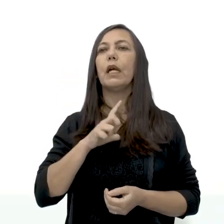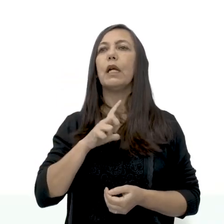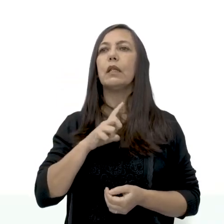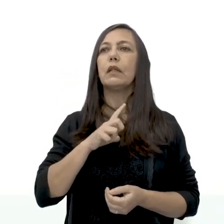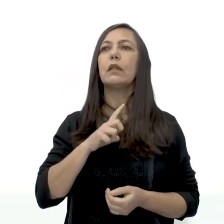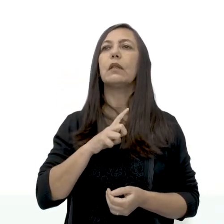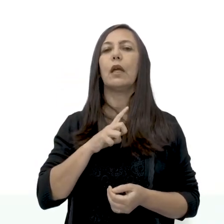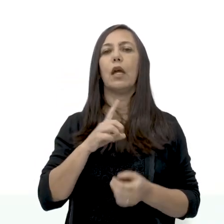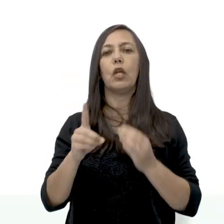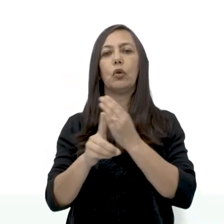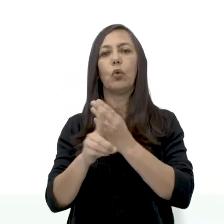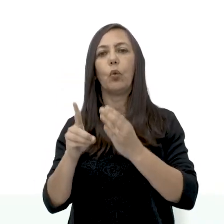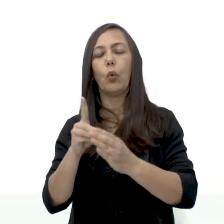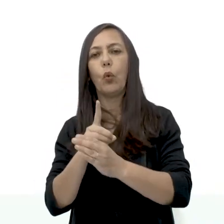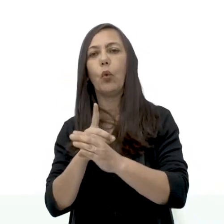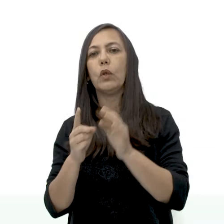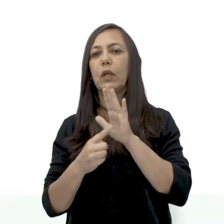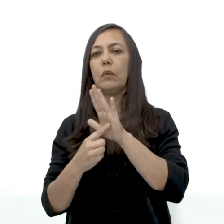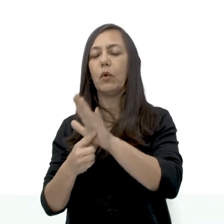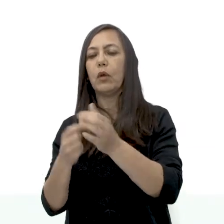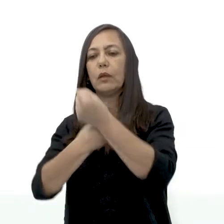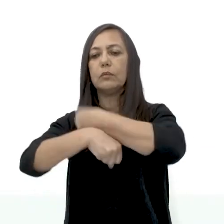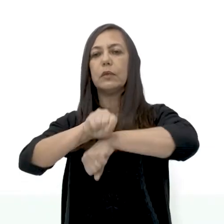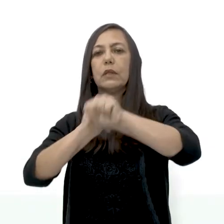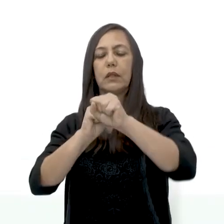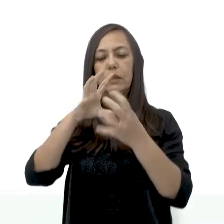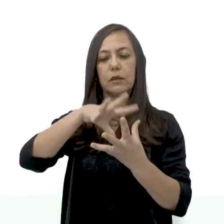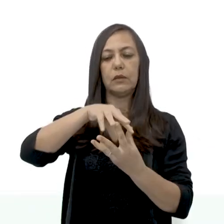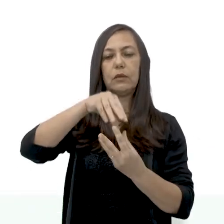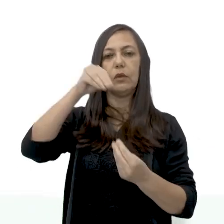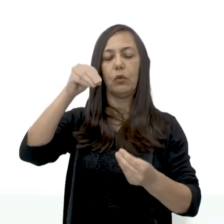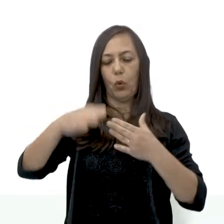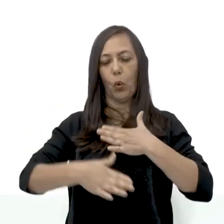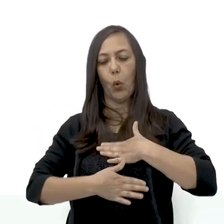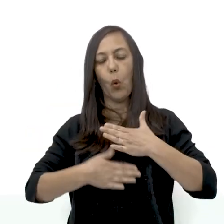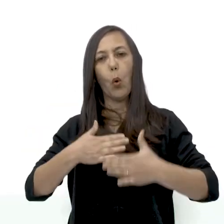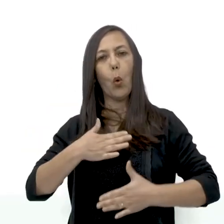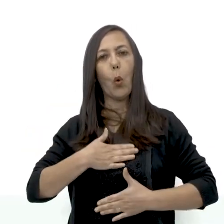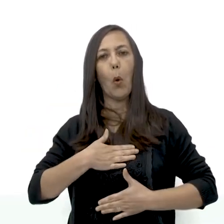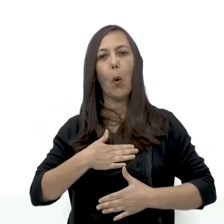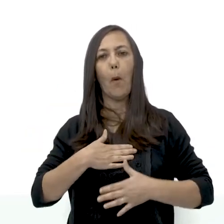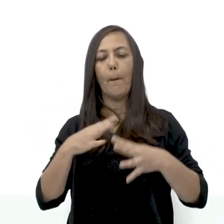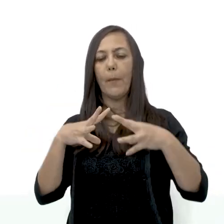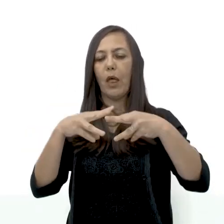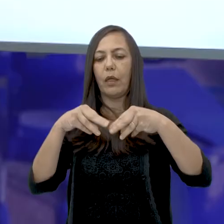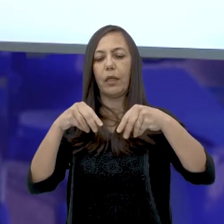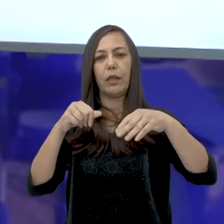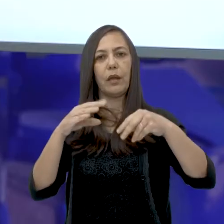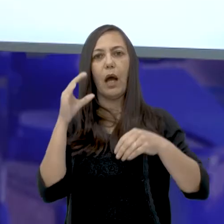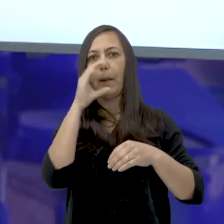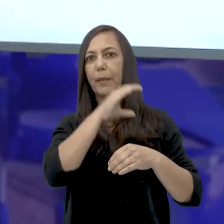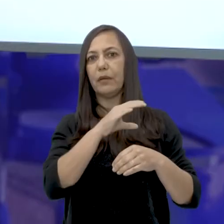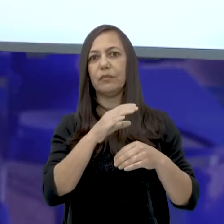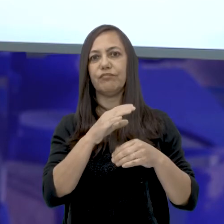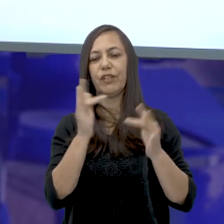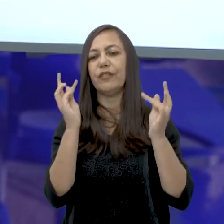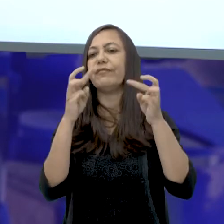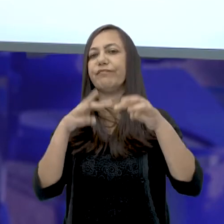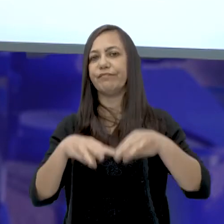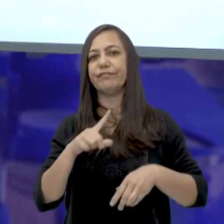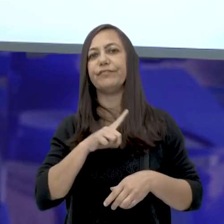o espiritismo ele crê que toda alma ela já é evoluída o suficiente para encarnar